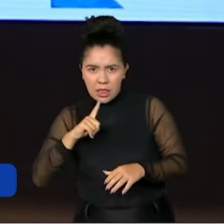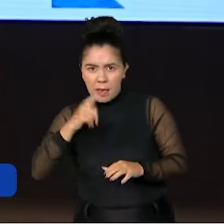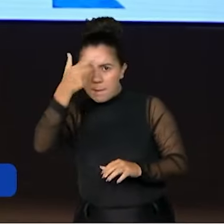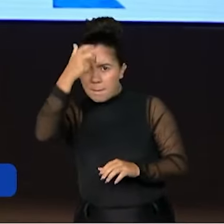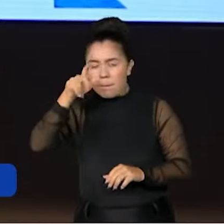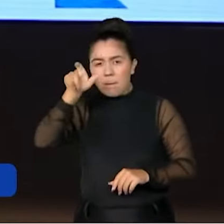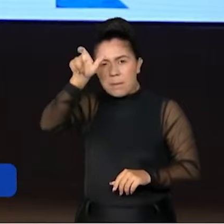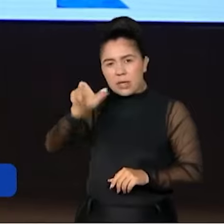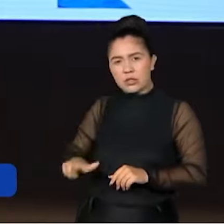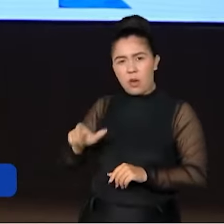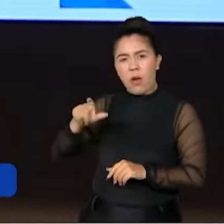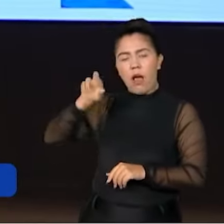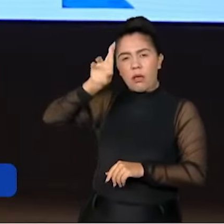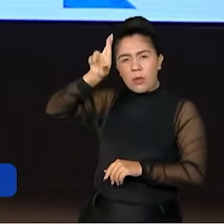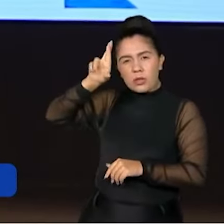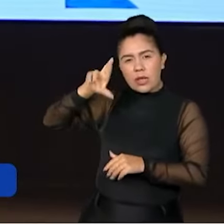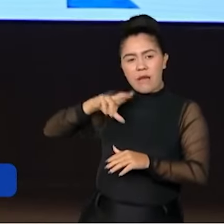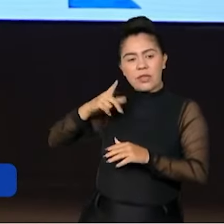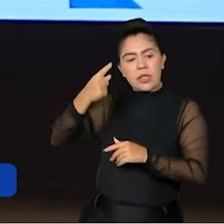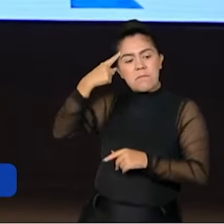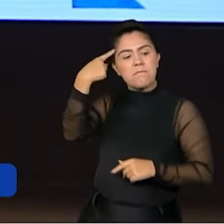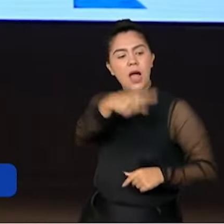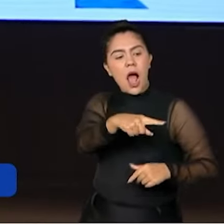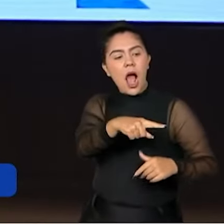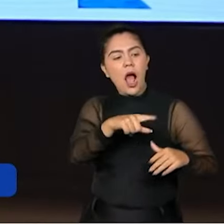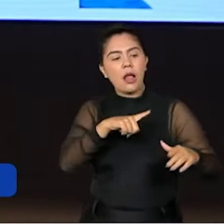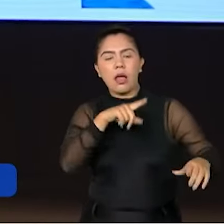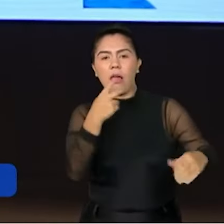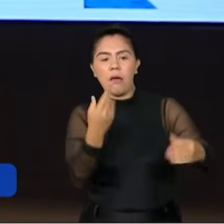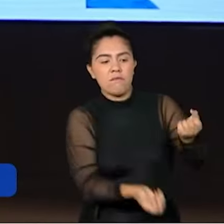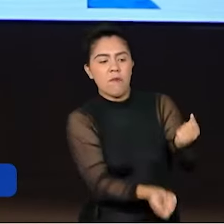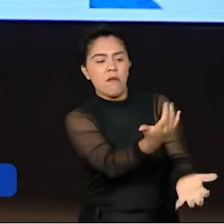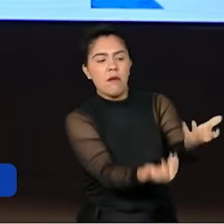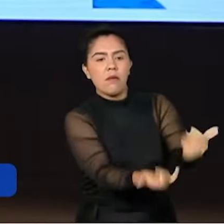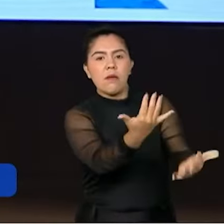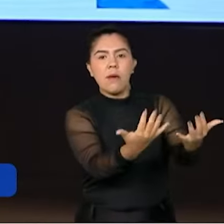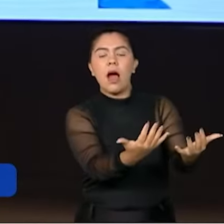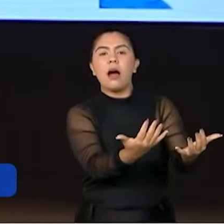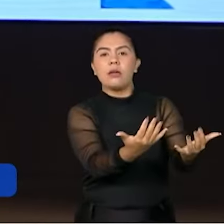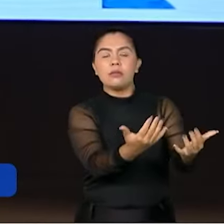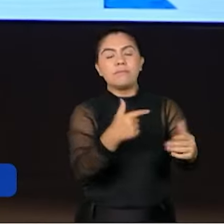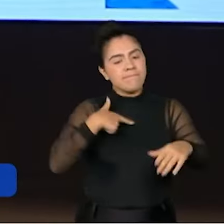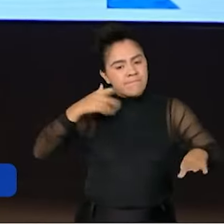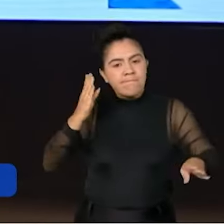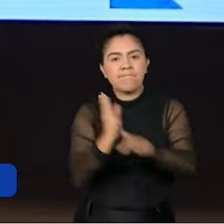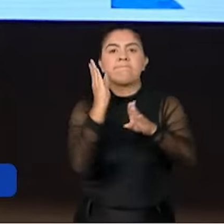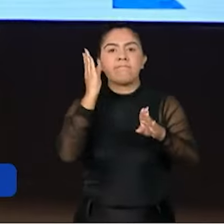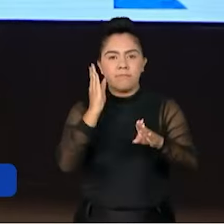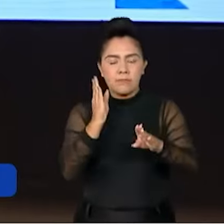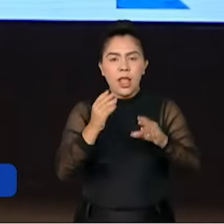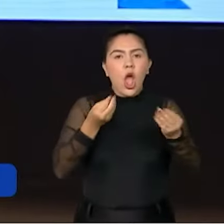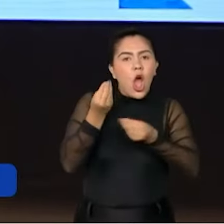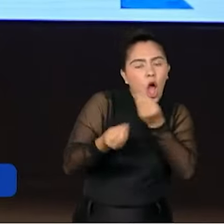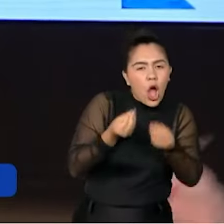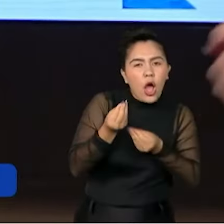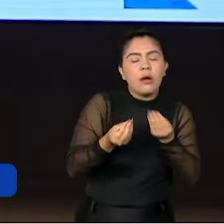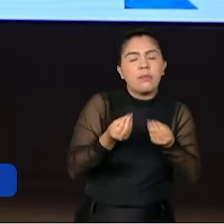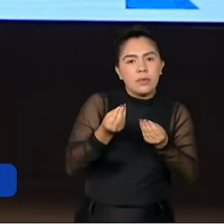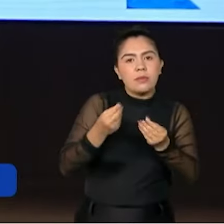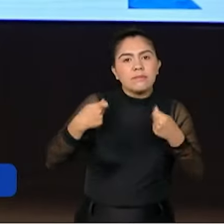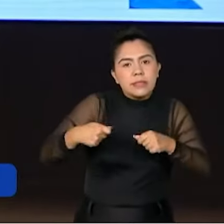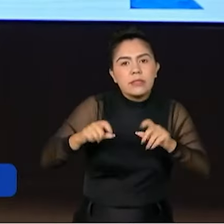ações criminosas, não são eles que vão estar na linha de frente. E aí é uma combinação do trabalho, como eu já falei,